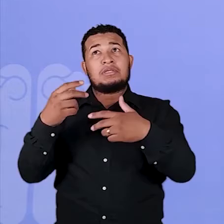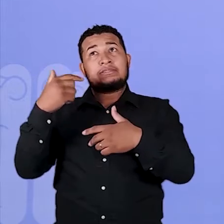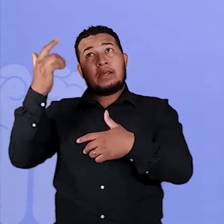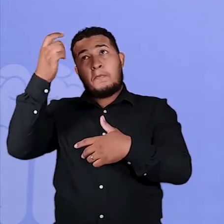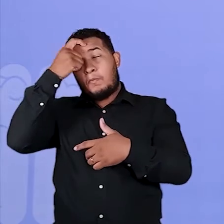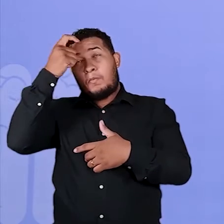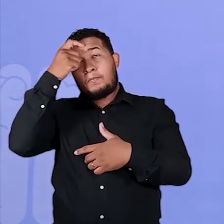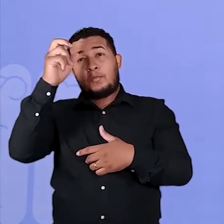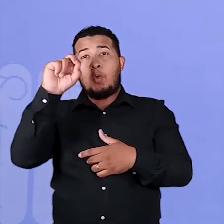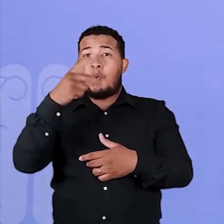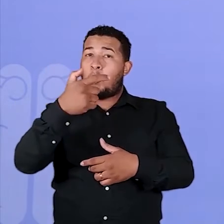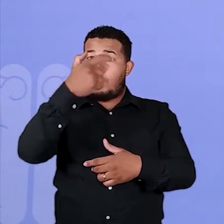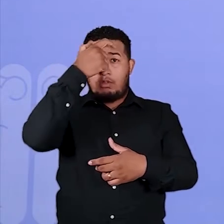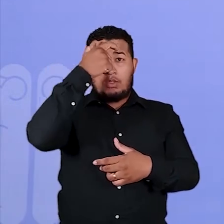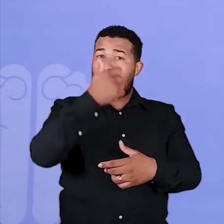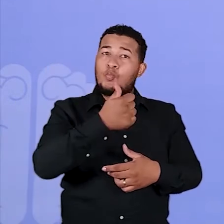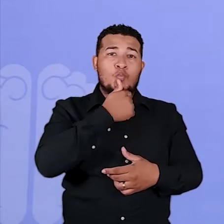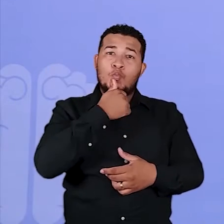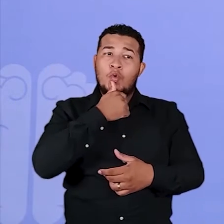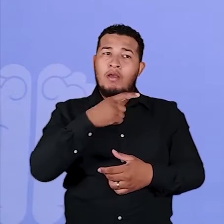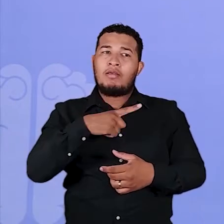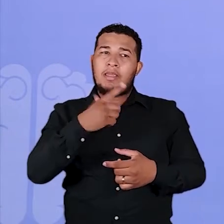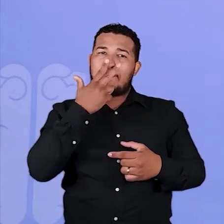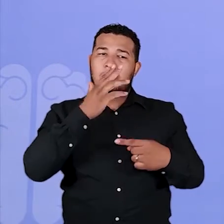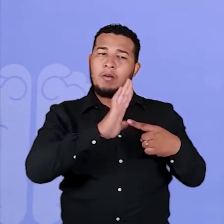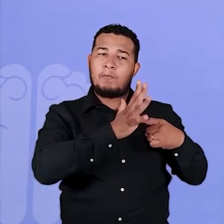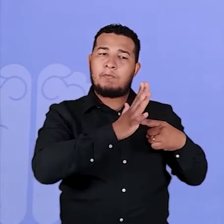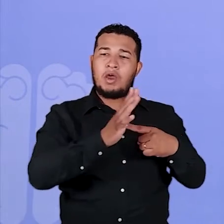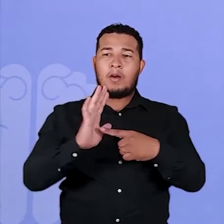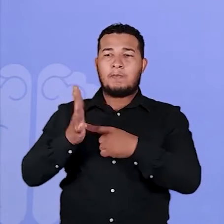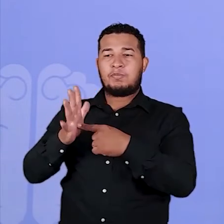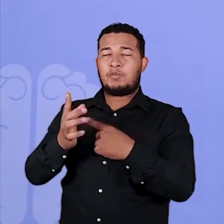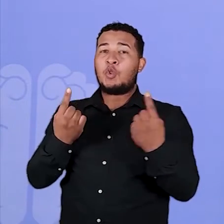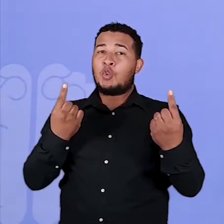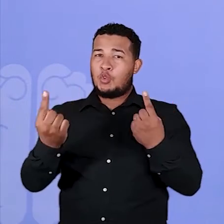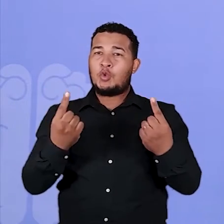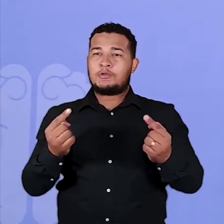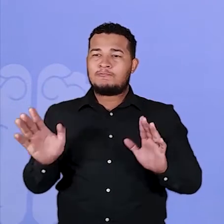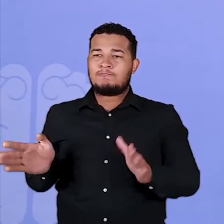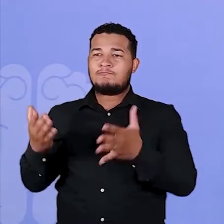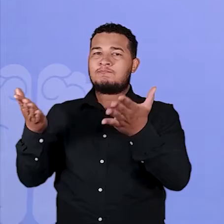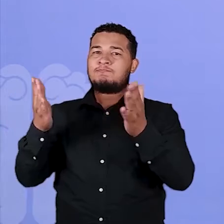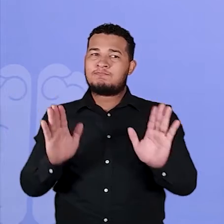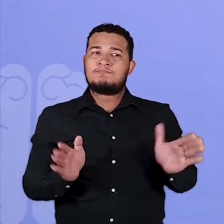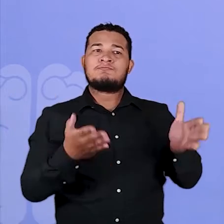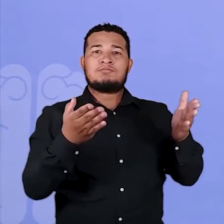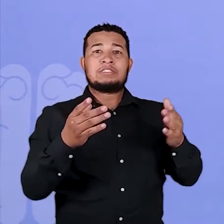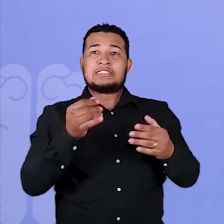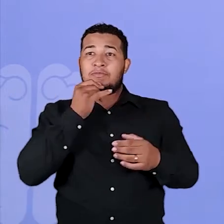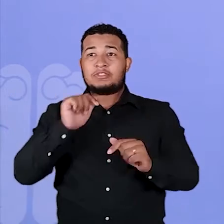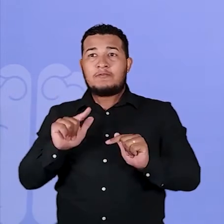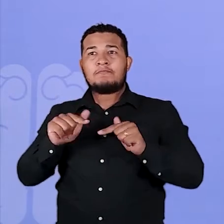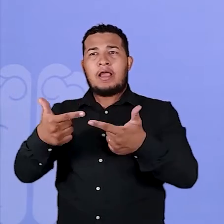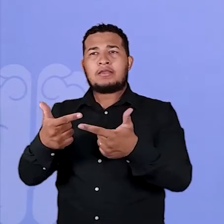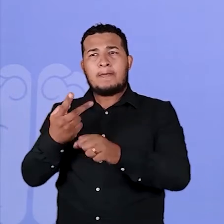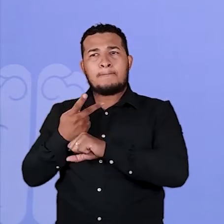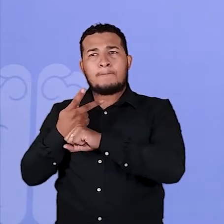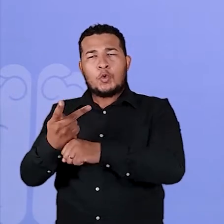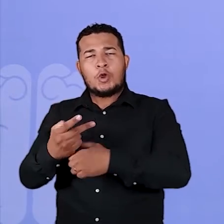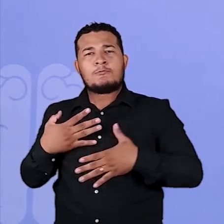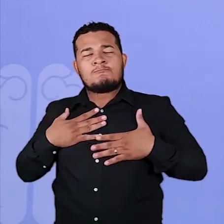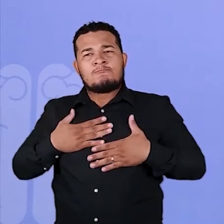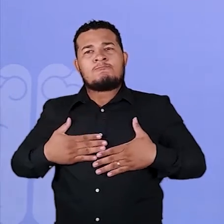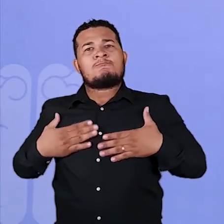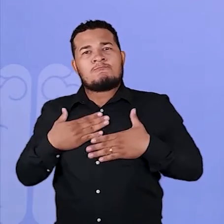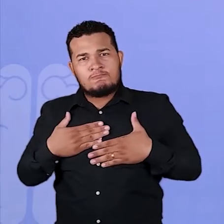ou não, elas têm dois motores. Sempre que a gente age, a gente está perseguindo o prazer